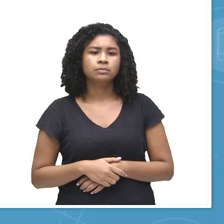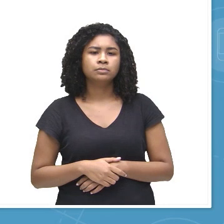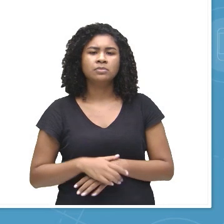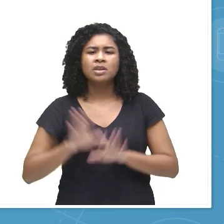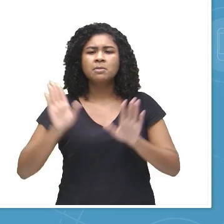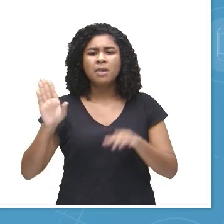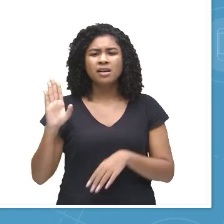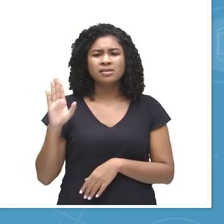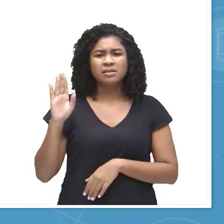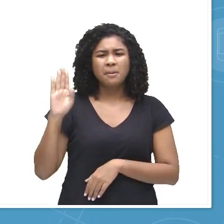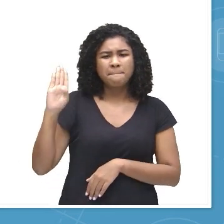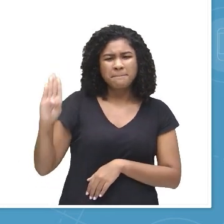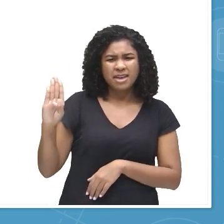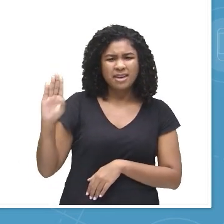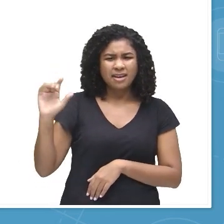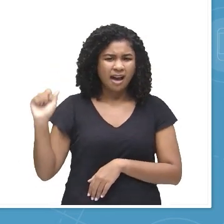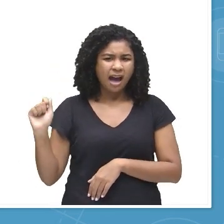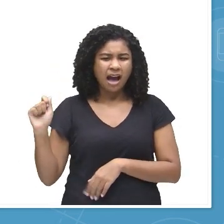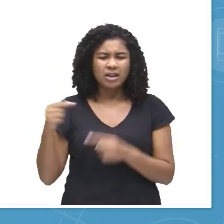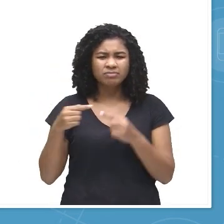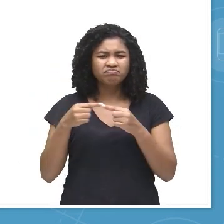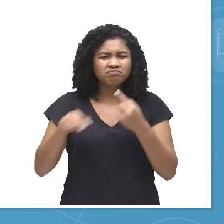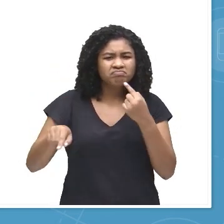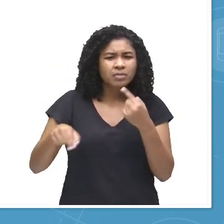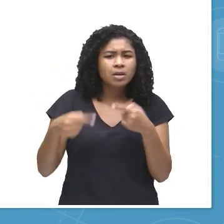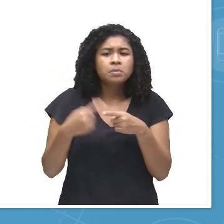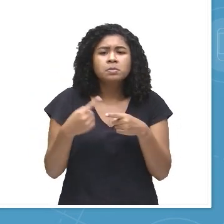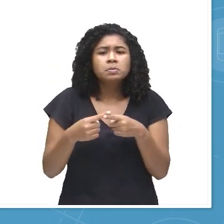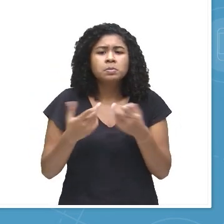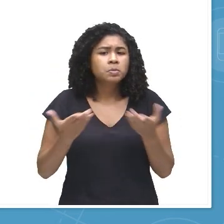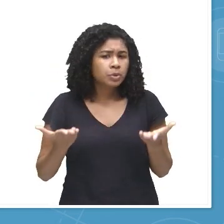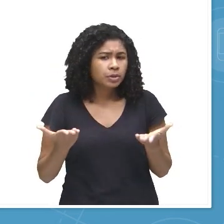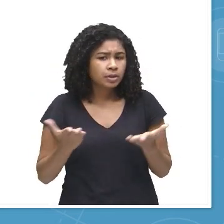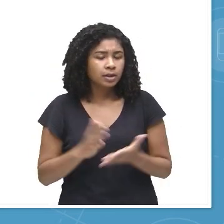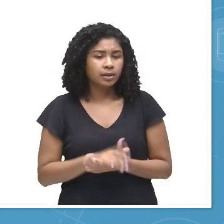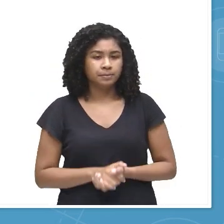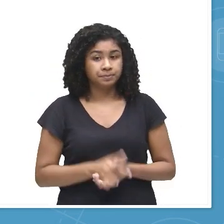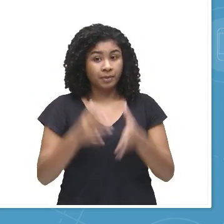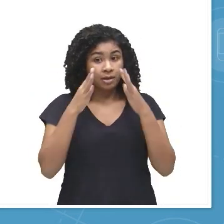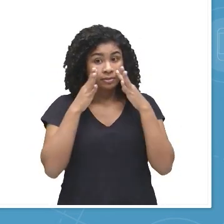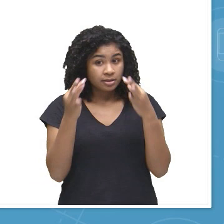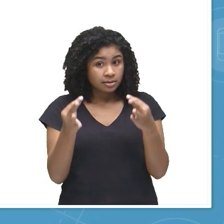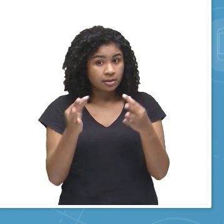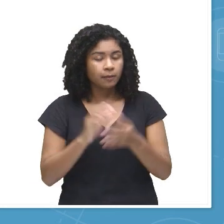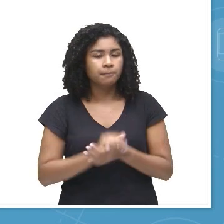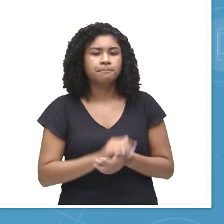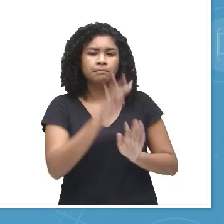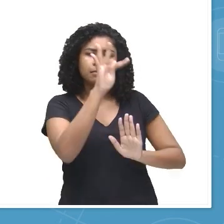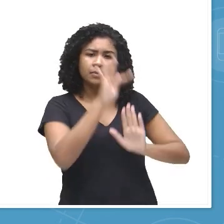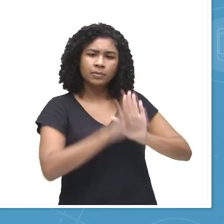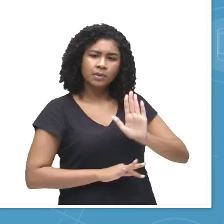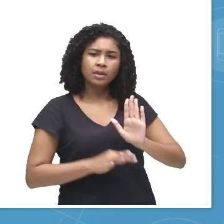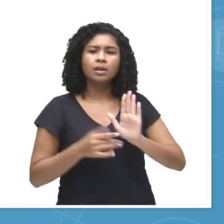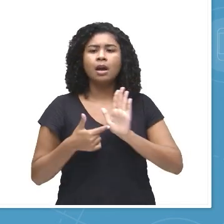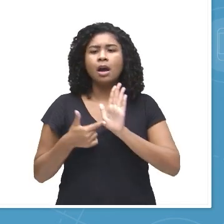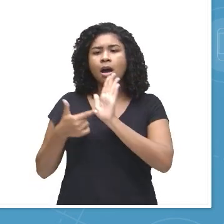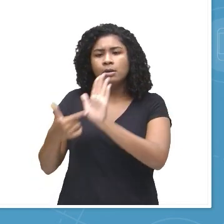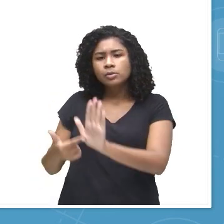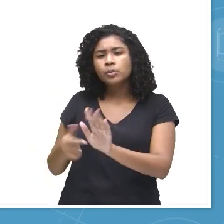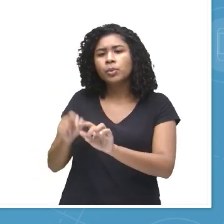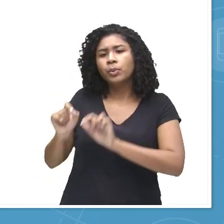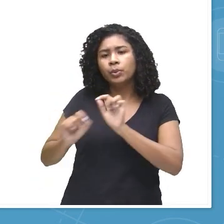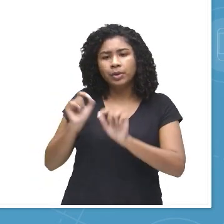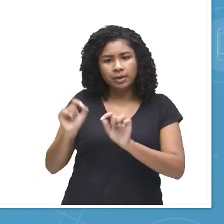letra B e nem a letra A, gente? Porque, olha, vejam bem, aqui nesse texto está se tratando o que? Da